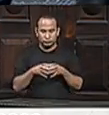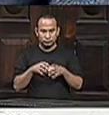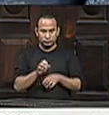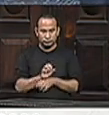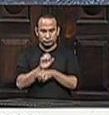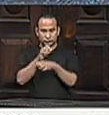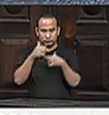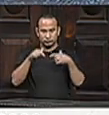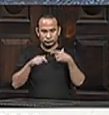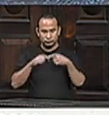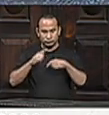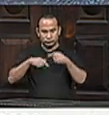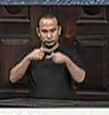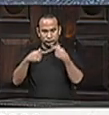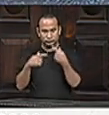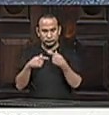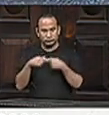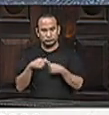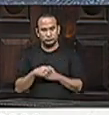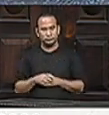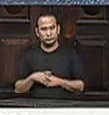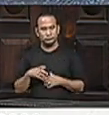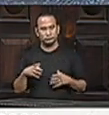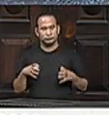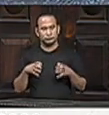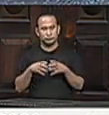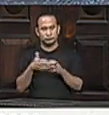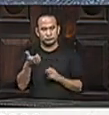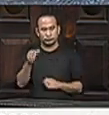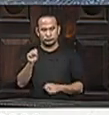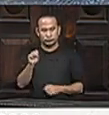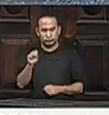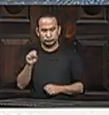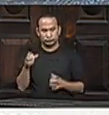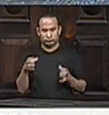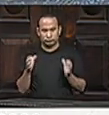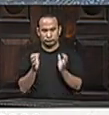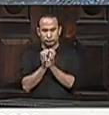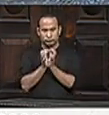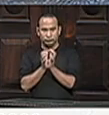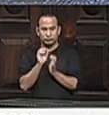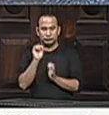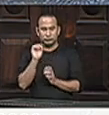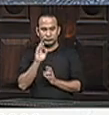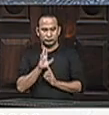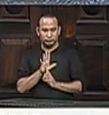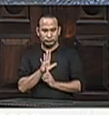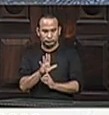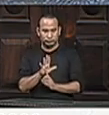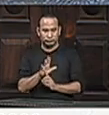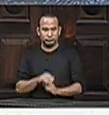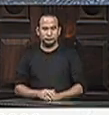leram, mas eu queria chamar a atenção do texto da lei. O texto da lei diz assim: